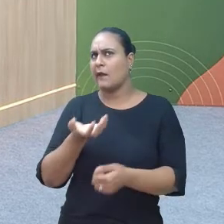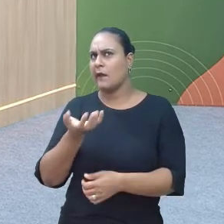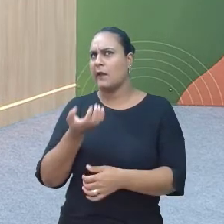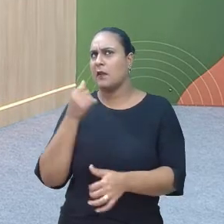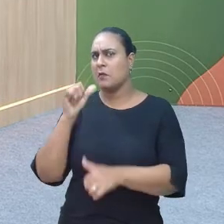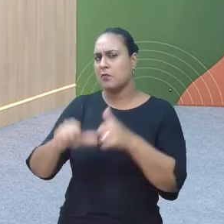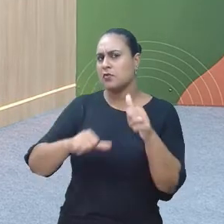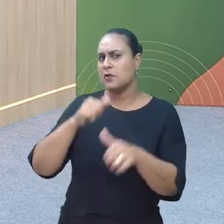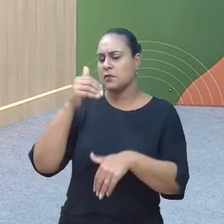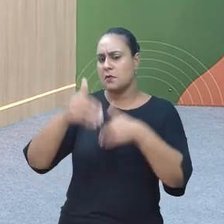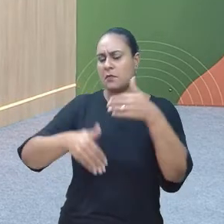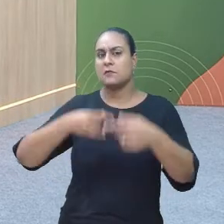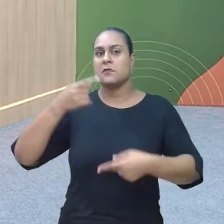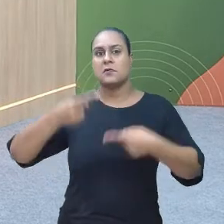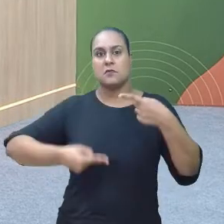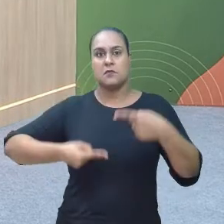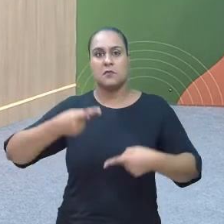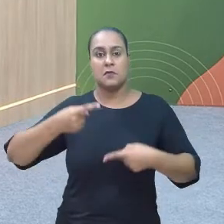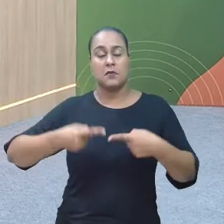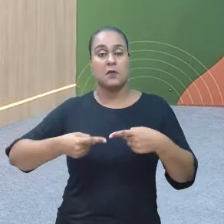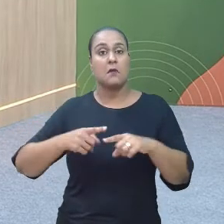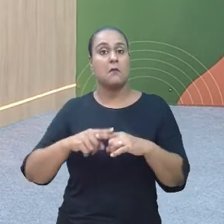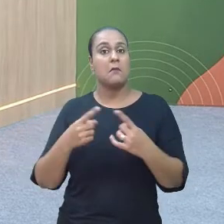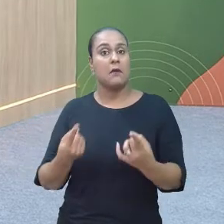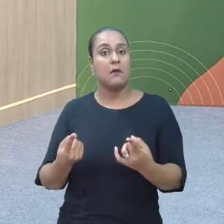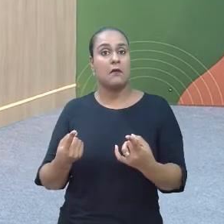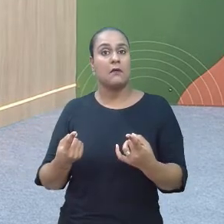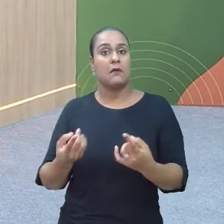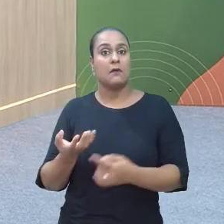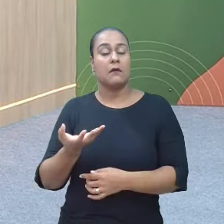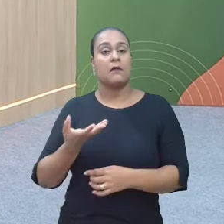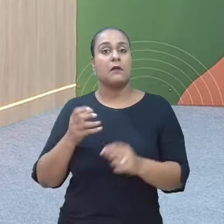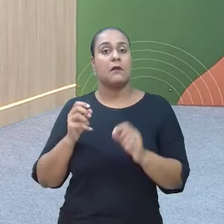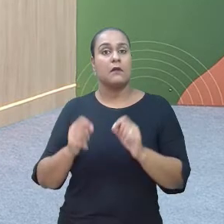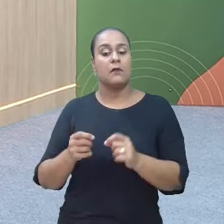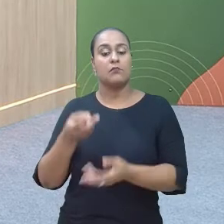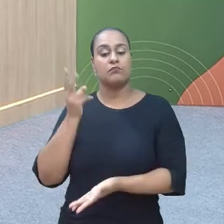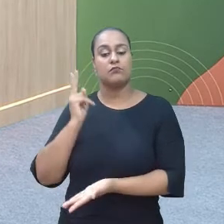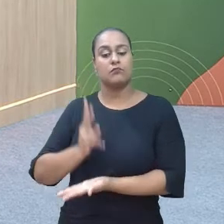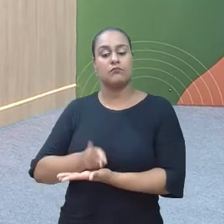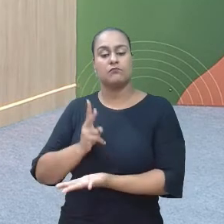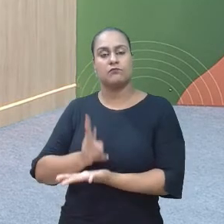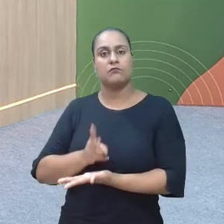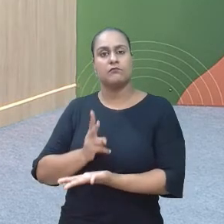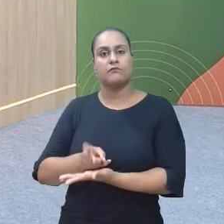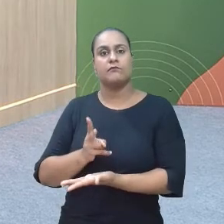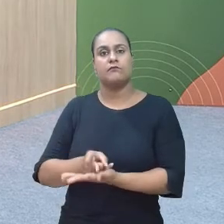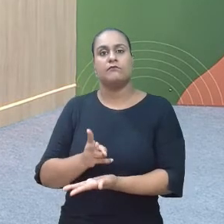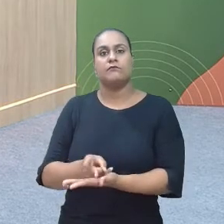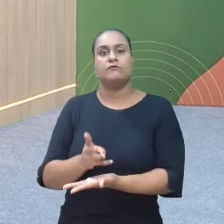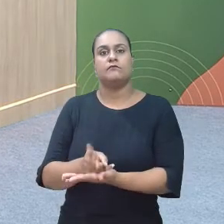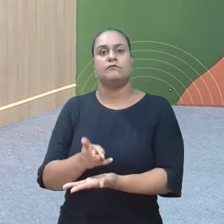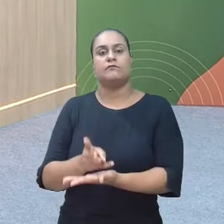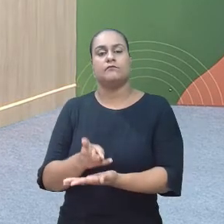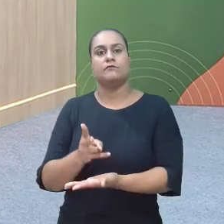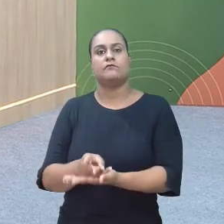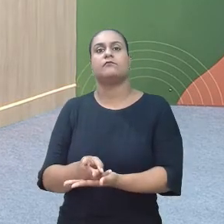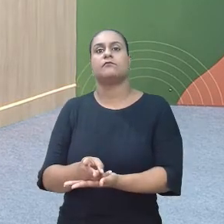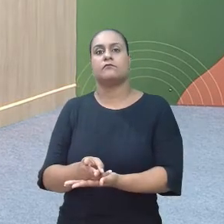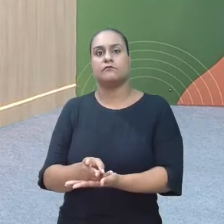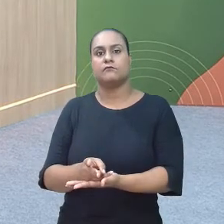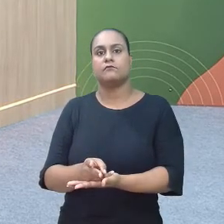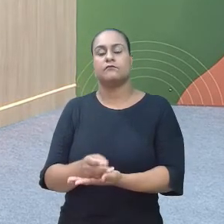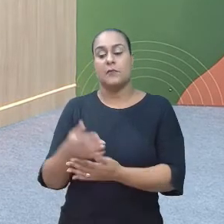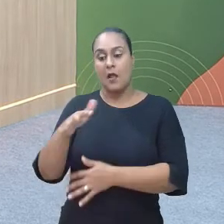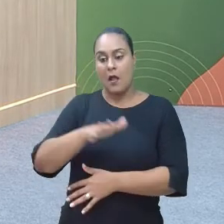participação política, como eu vou colocar aí. Mas eles queriam que se mantivesse, né, a grande